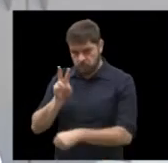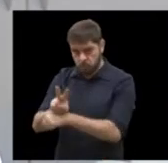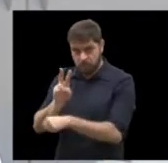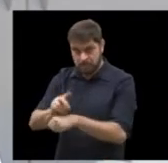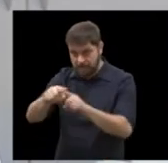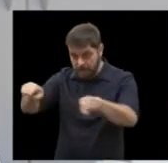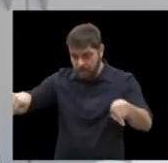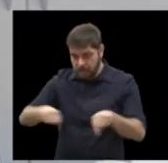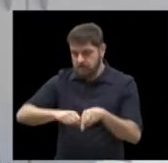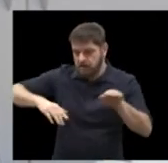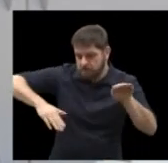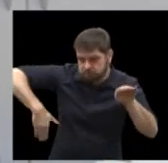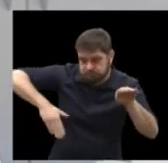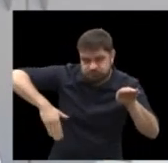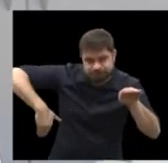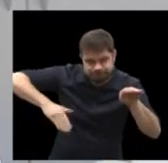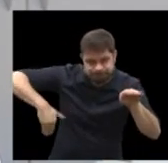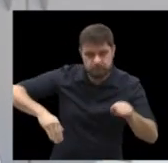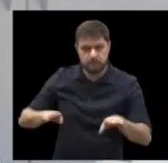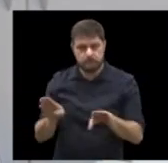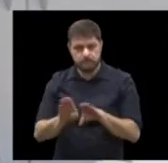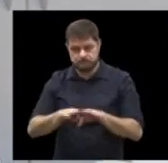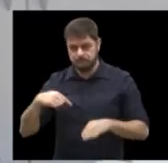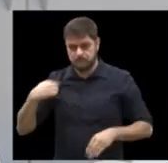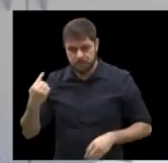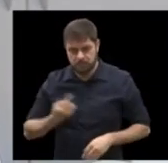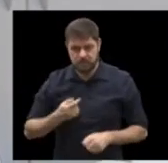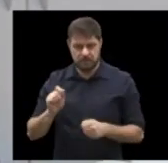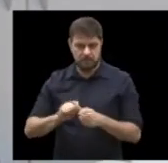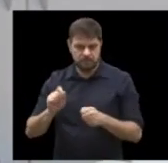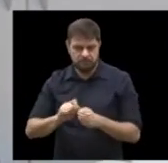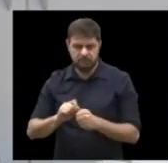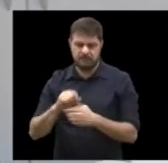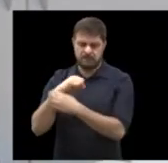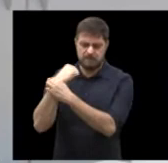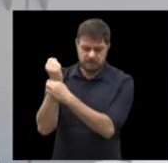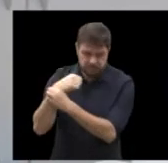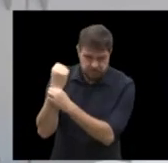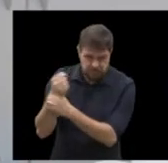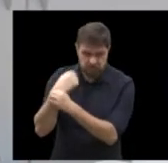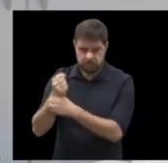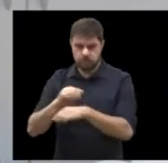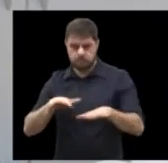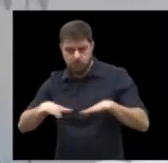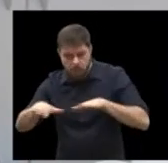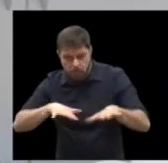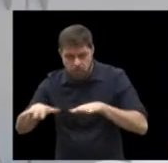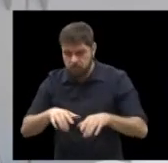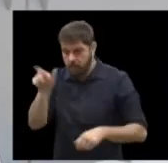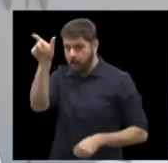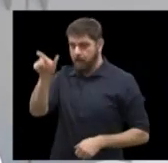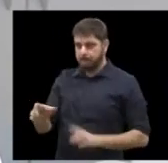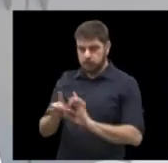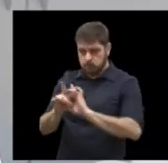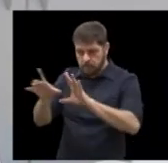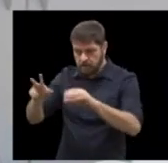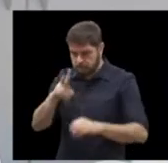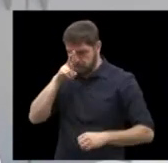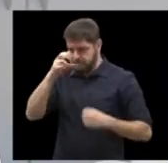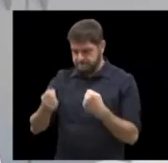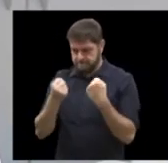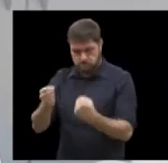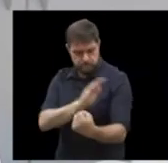água. Nós utilizamos as técnicas de exercícios ativos, exercícios passivos, exercícios de